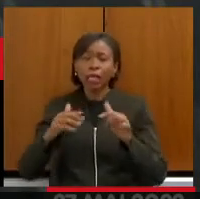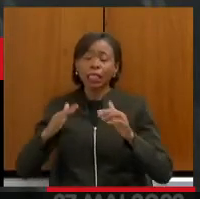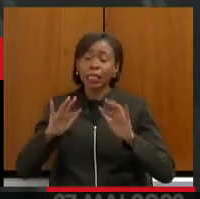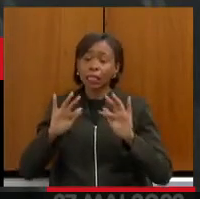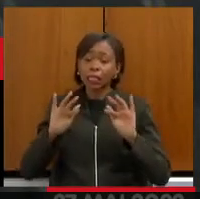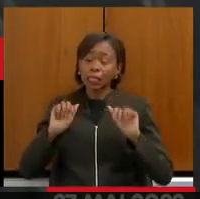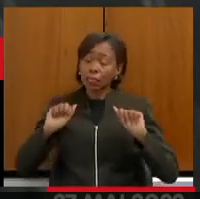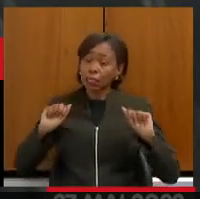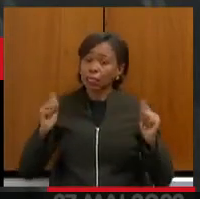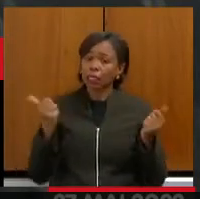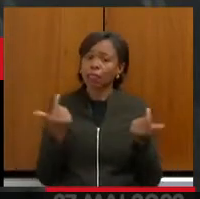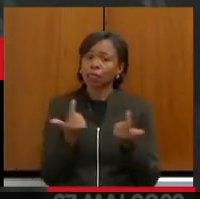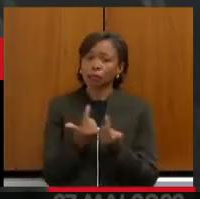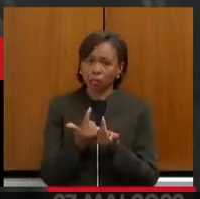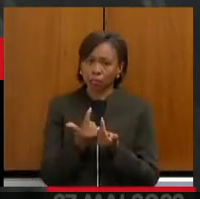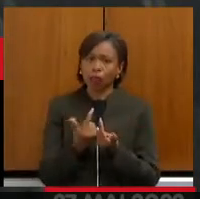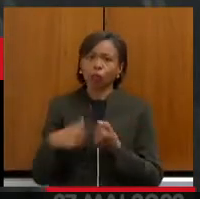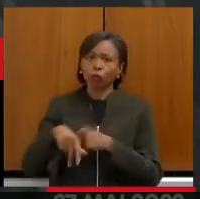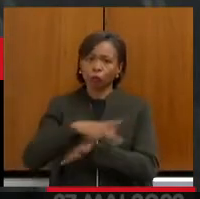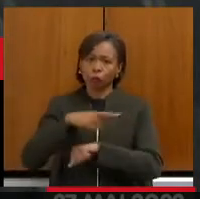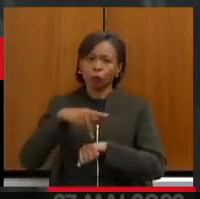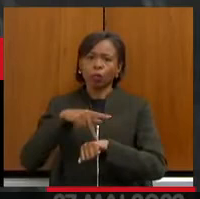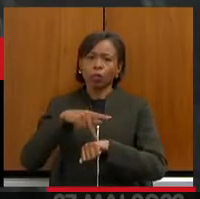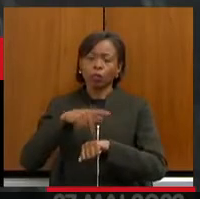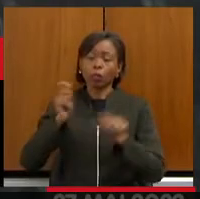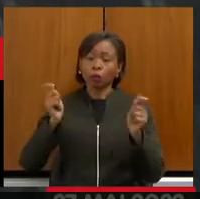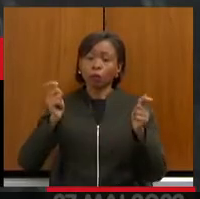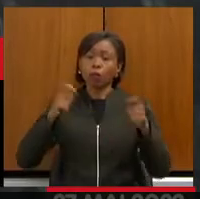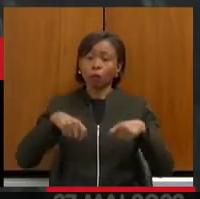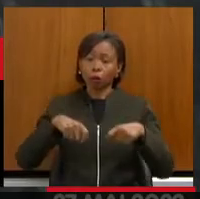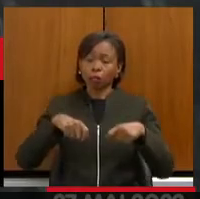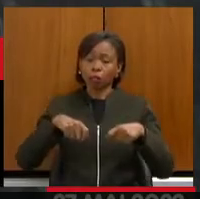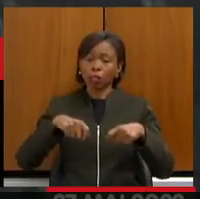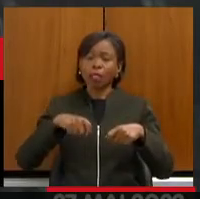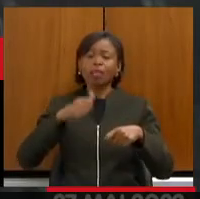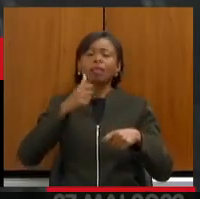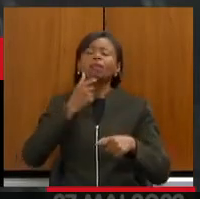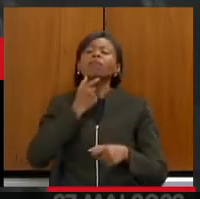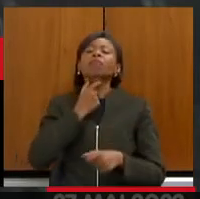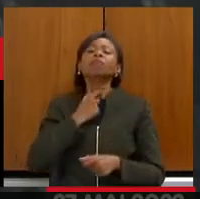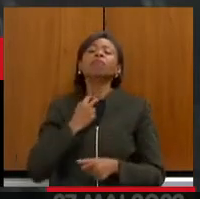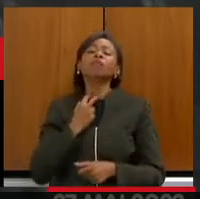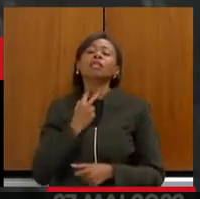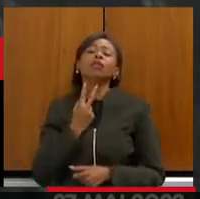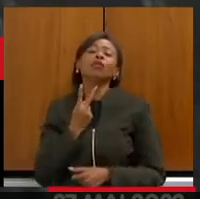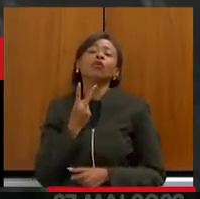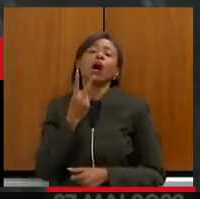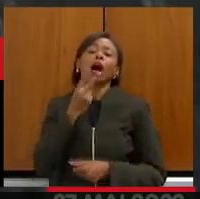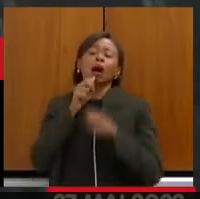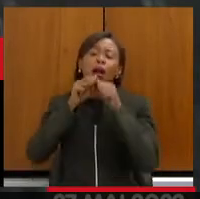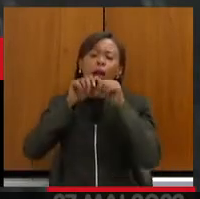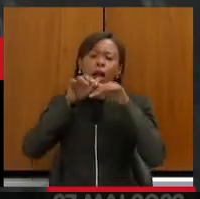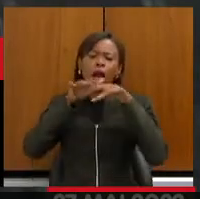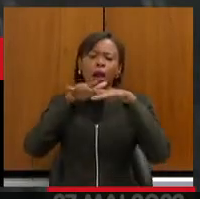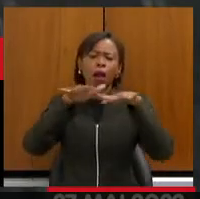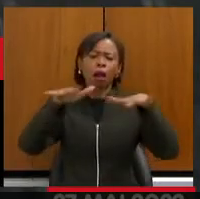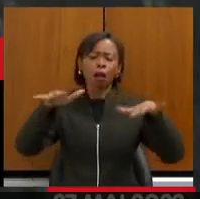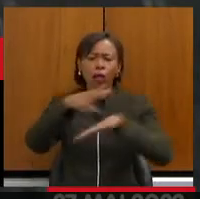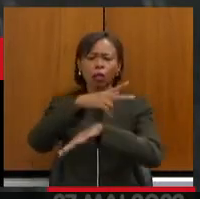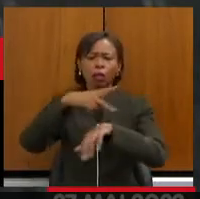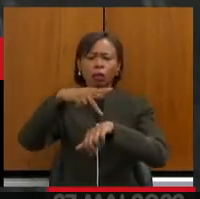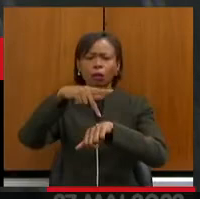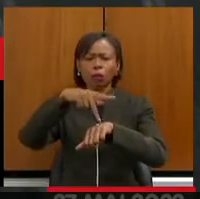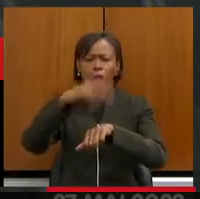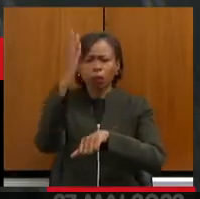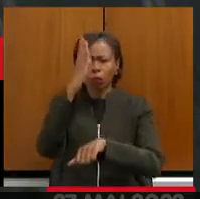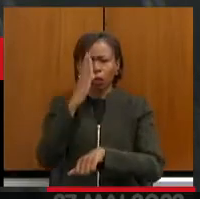país requer que nós sejamos vozes que ecoam por Minas Gerais e pelo